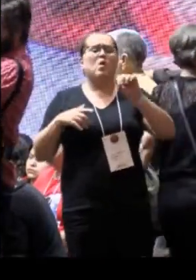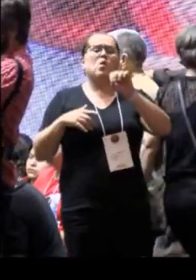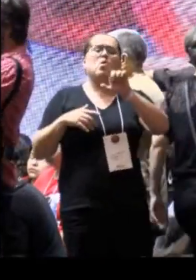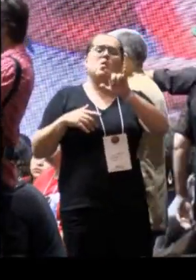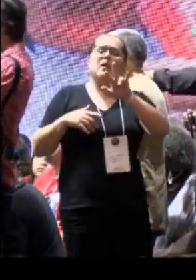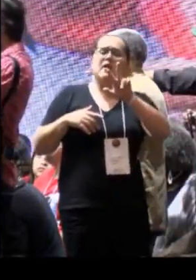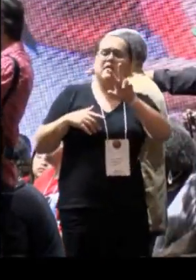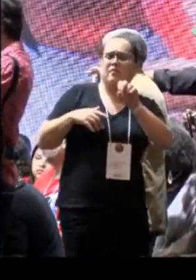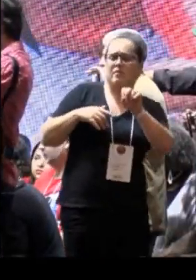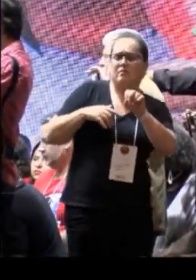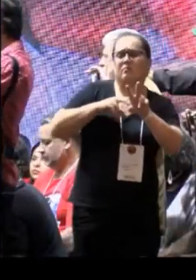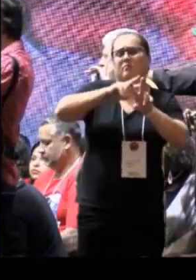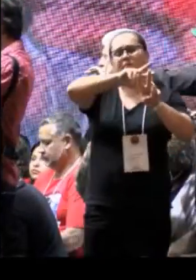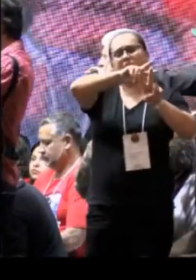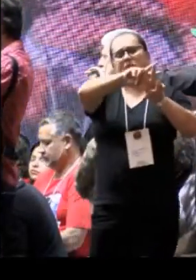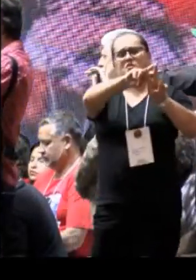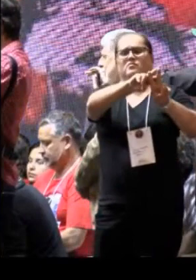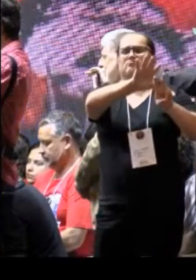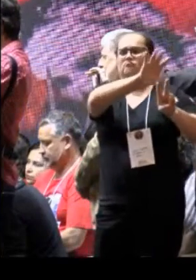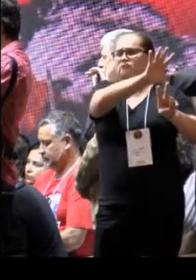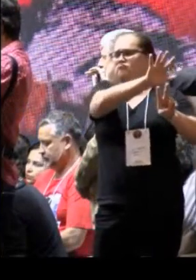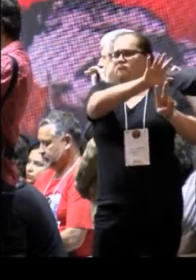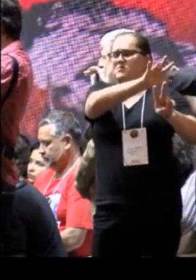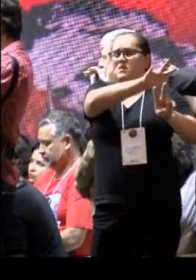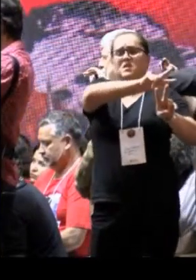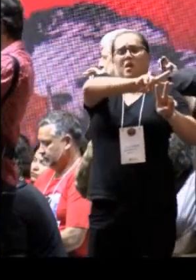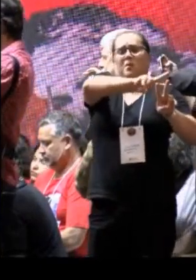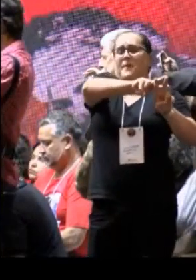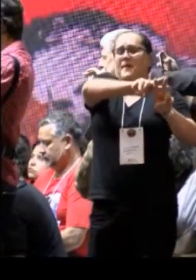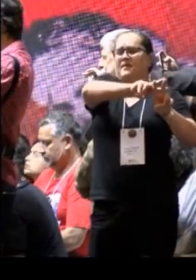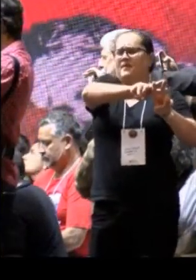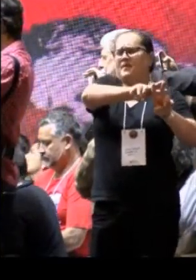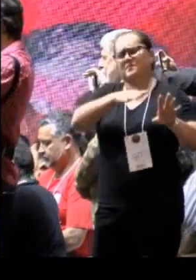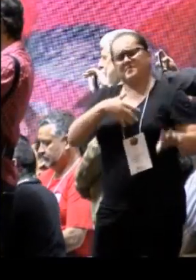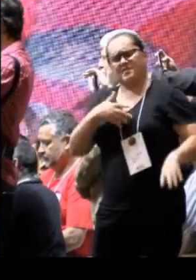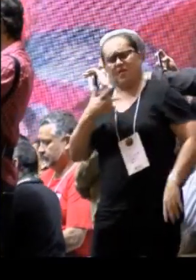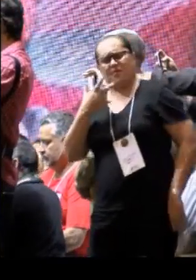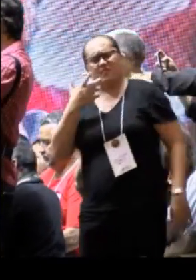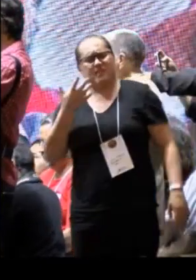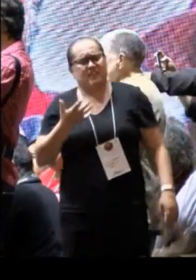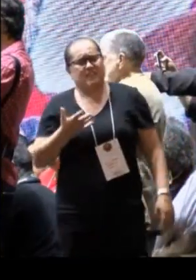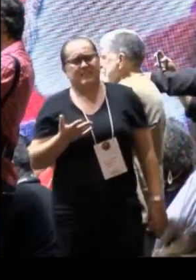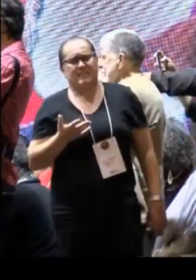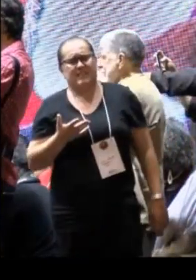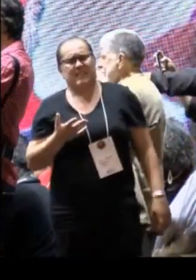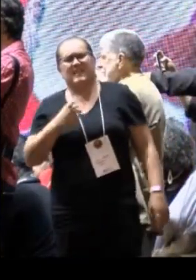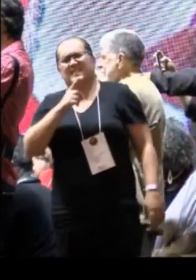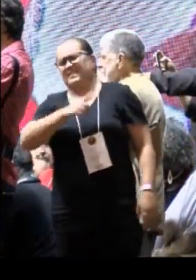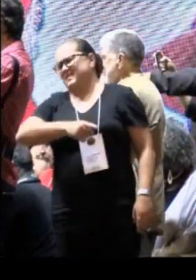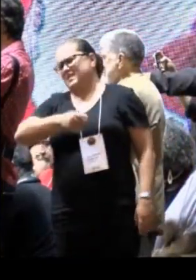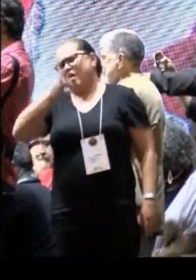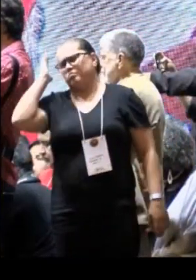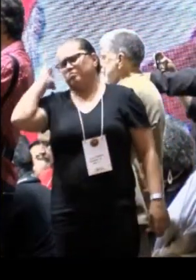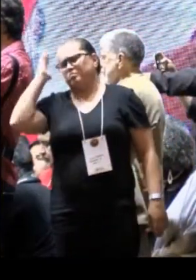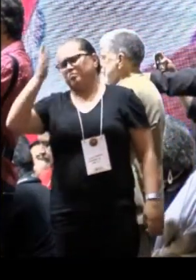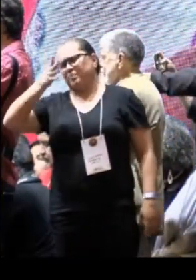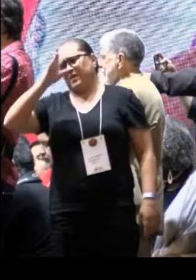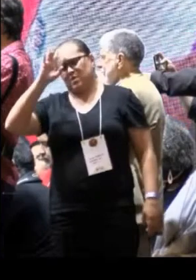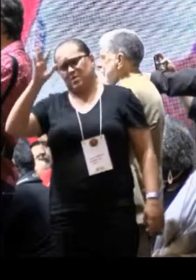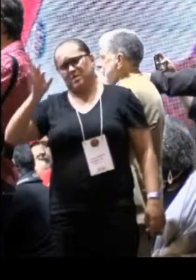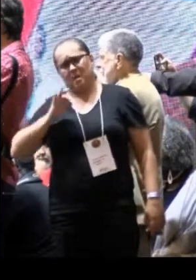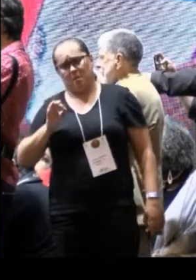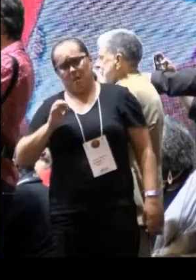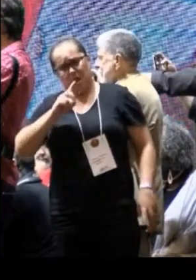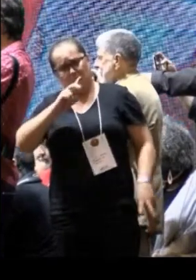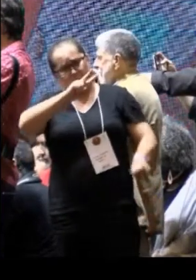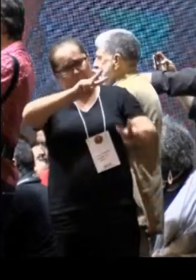preso. E quando eles prenderam Olívio Dutra, eu falei, esses caras são ignorantes. Prenderam